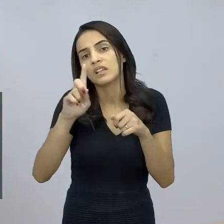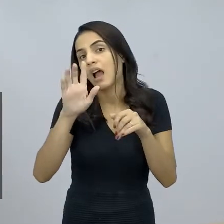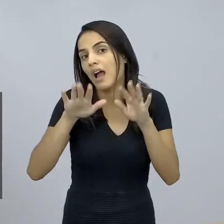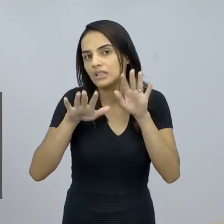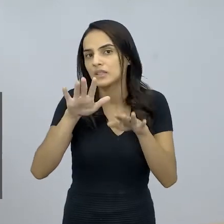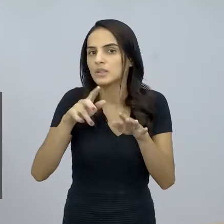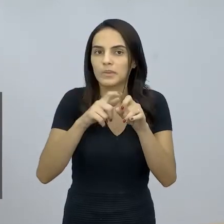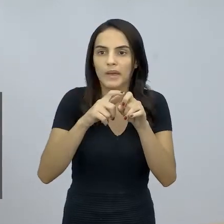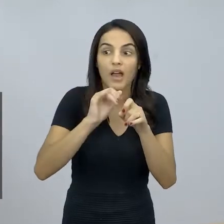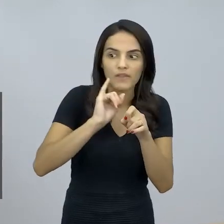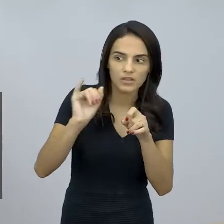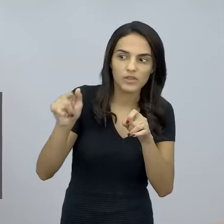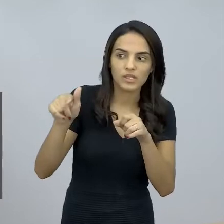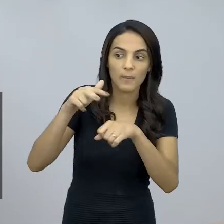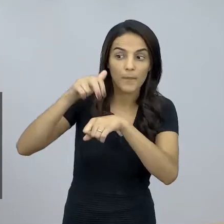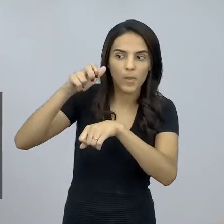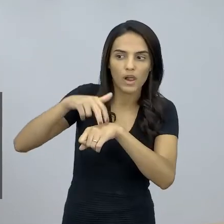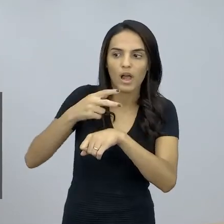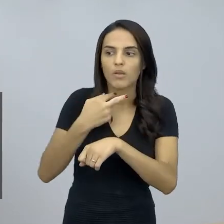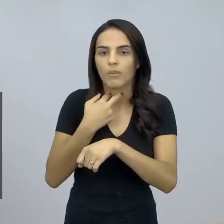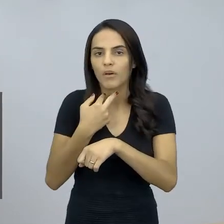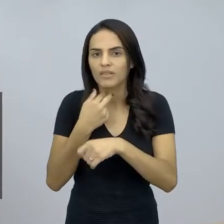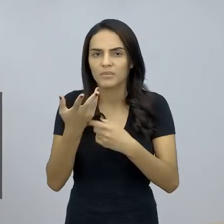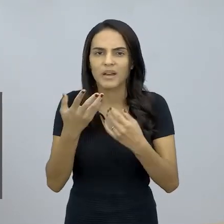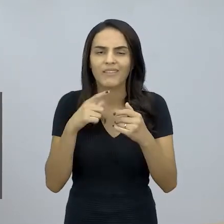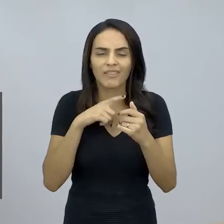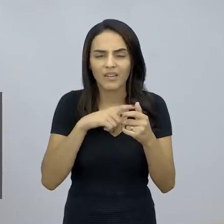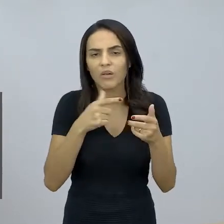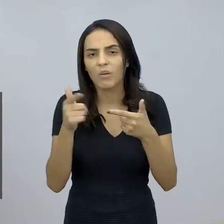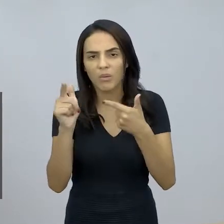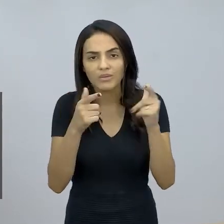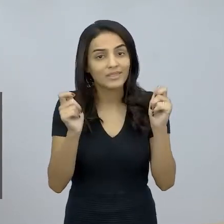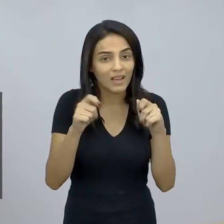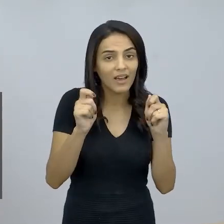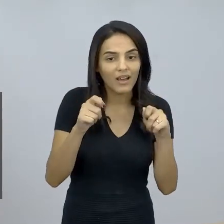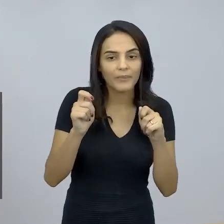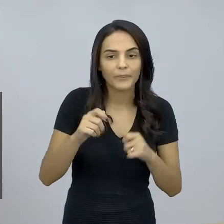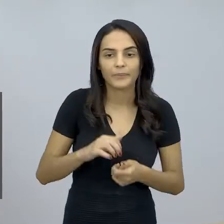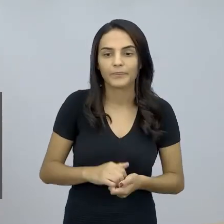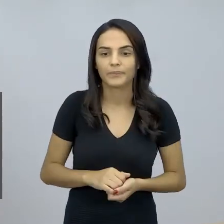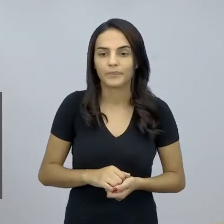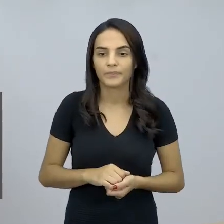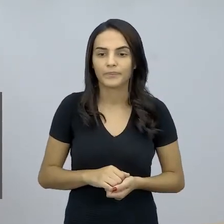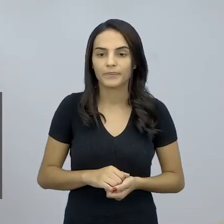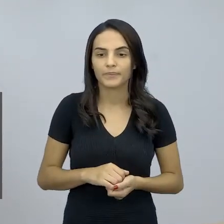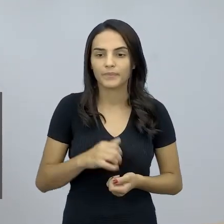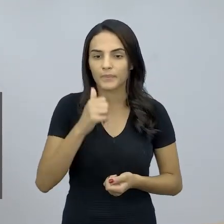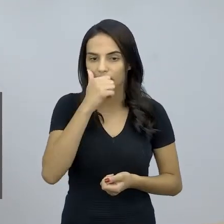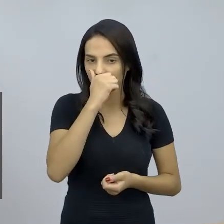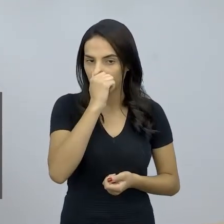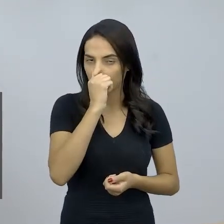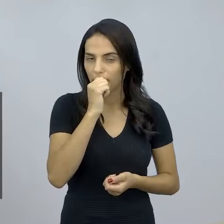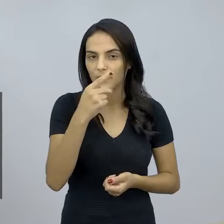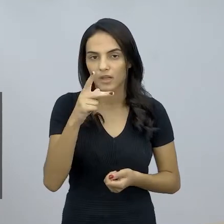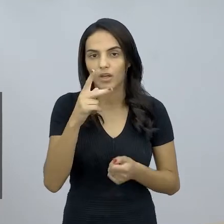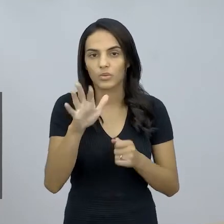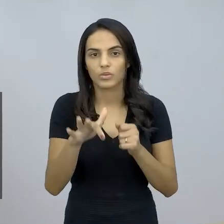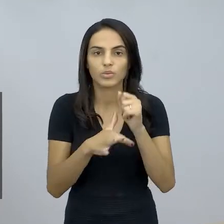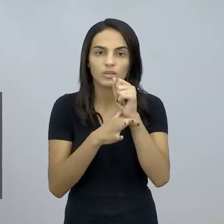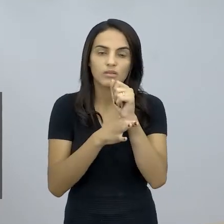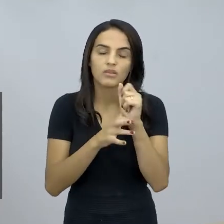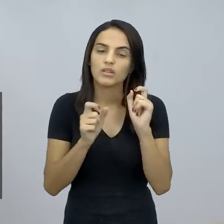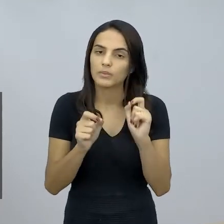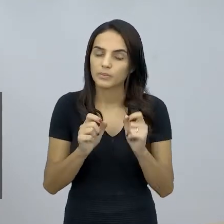Que ele não precisa ficar pulando, ele não vai ficar pulando, ele pode jogar. Então, professor, na sua insegurança é